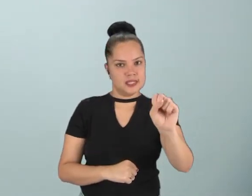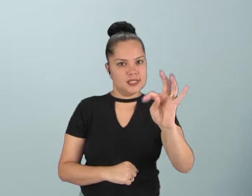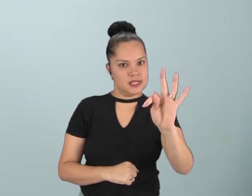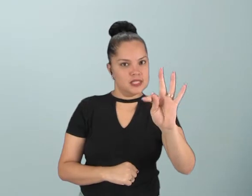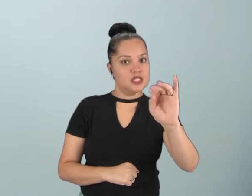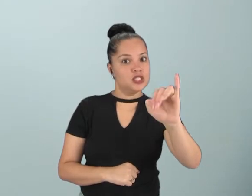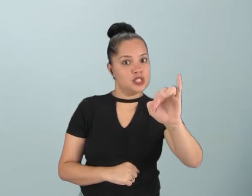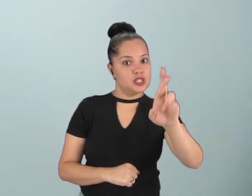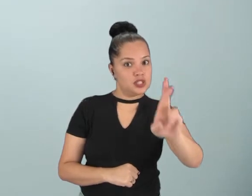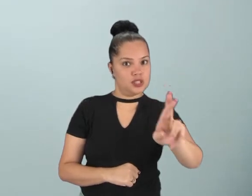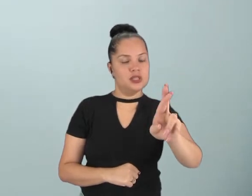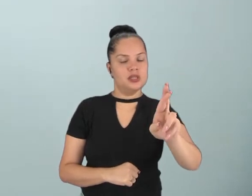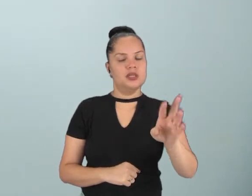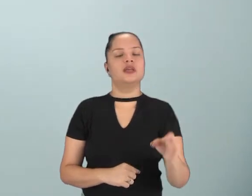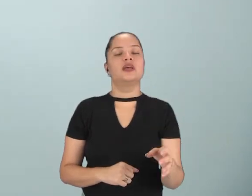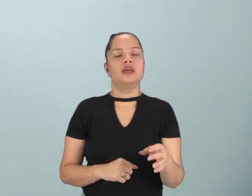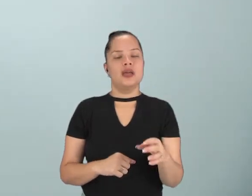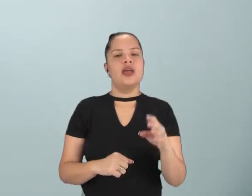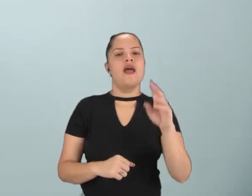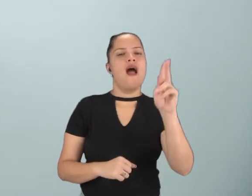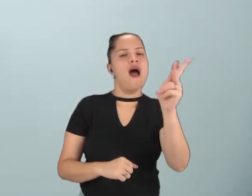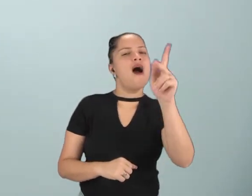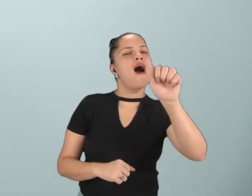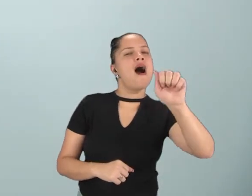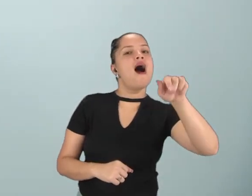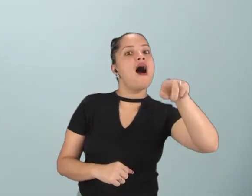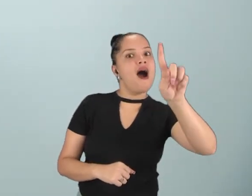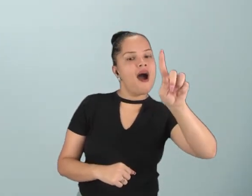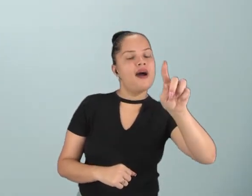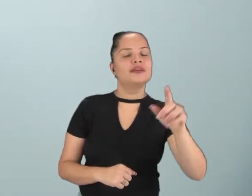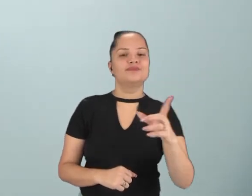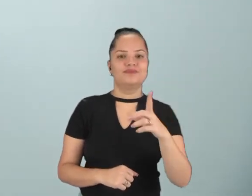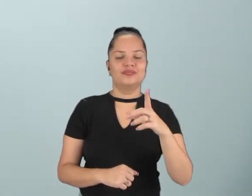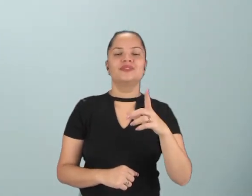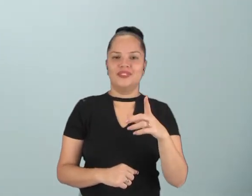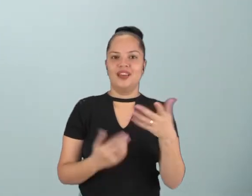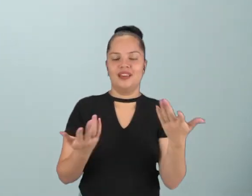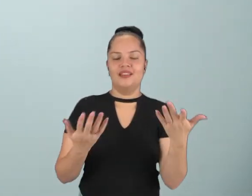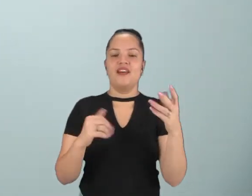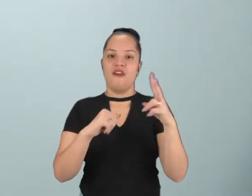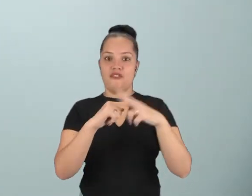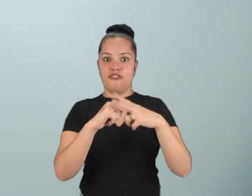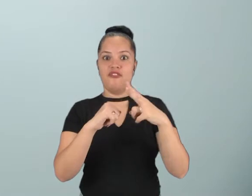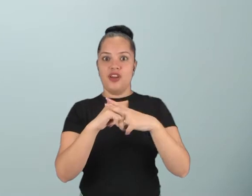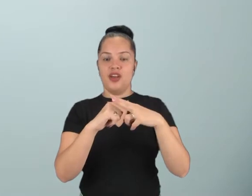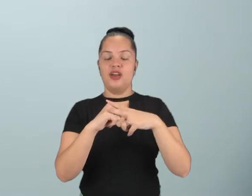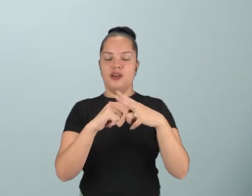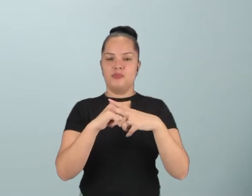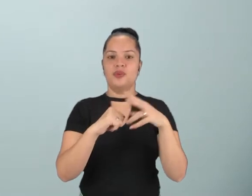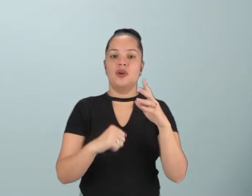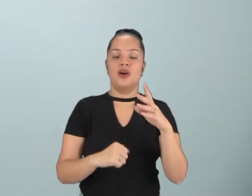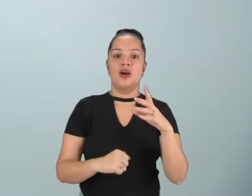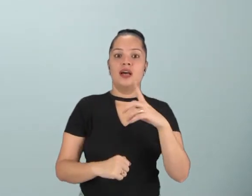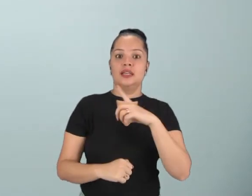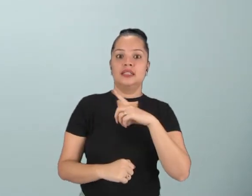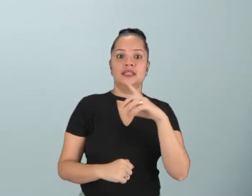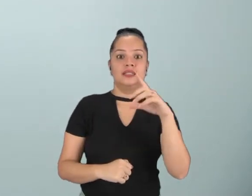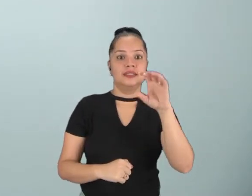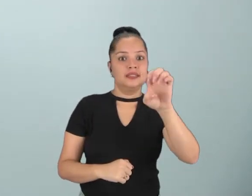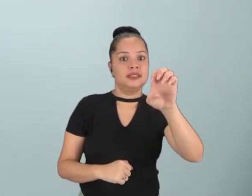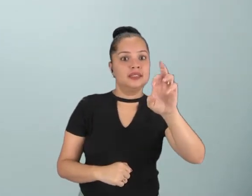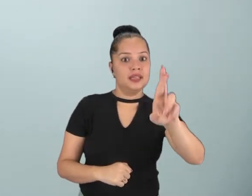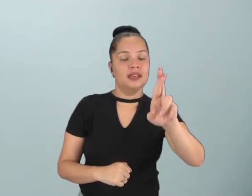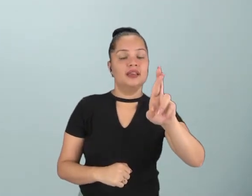ali. Então, em inglês, a gente usa esse verbo there be, que é o verbo haver ou existir. Nós não usamos o verbo ter, que no caso é o verbo